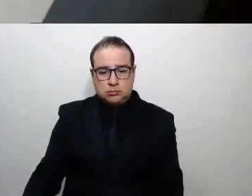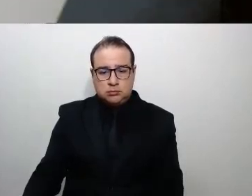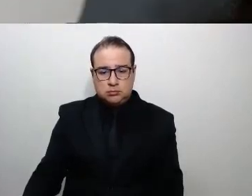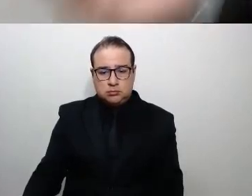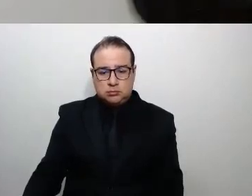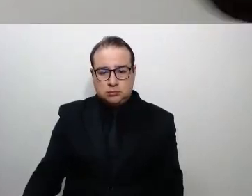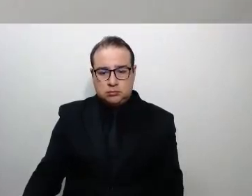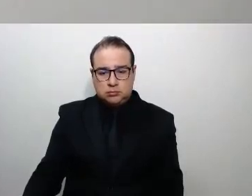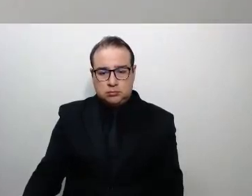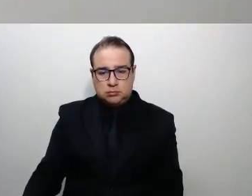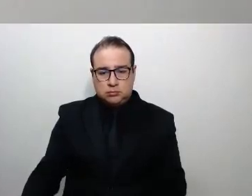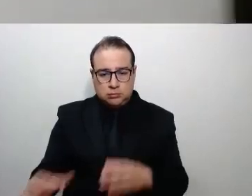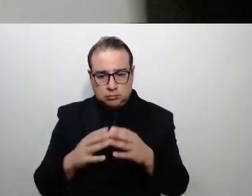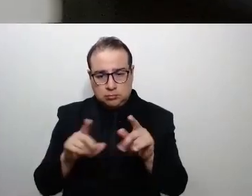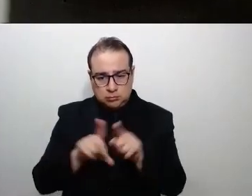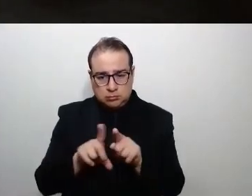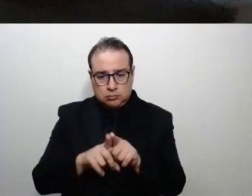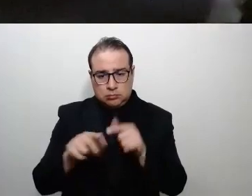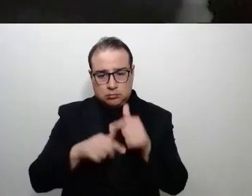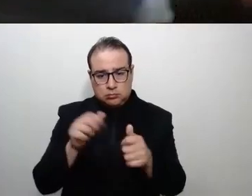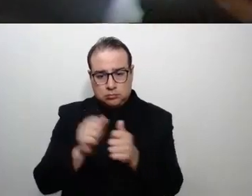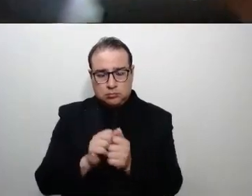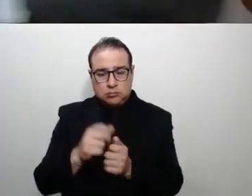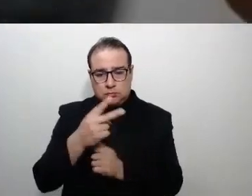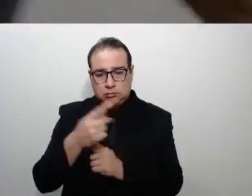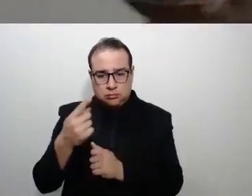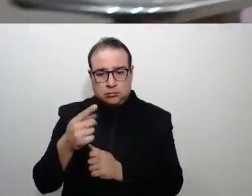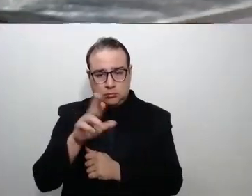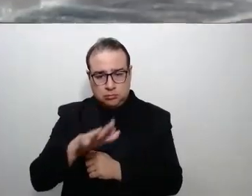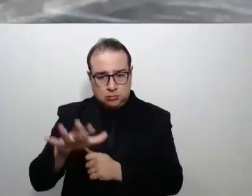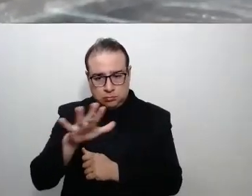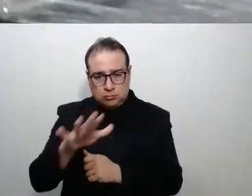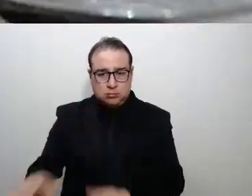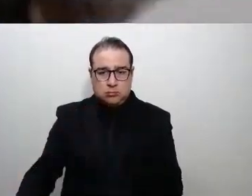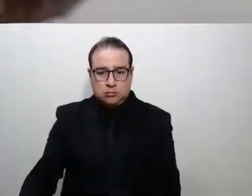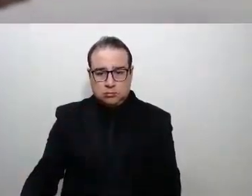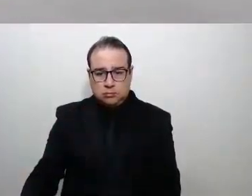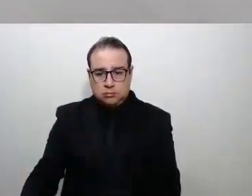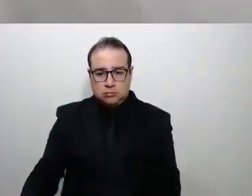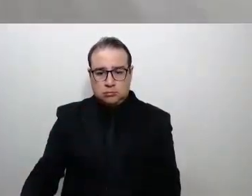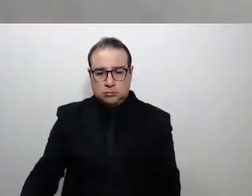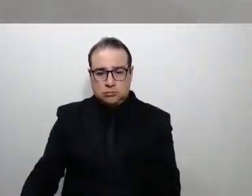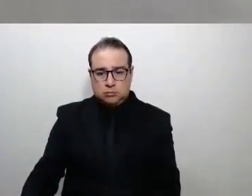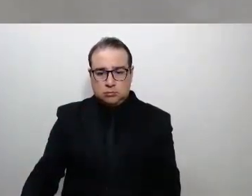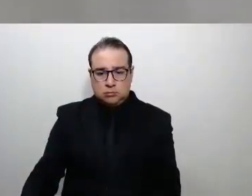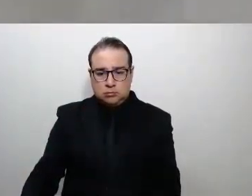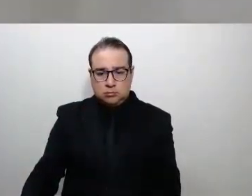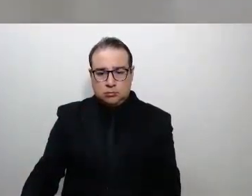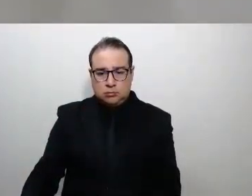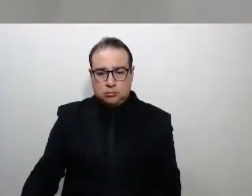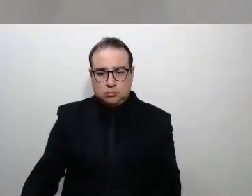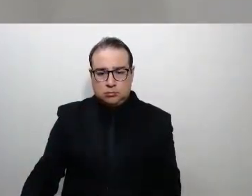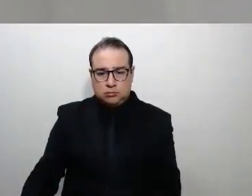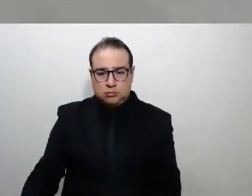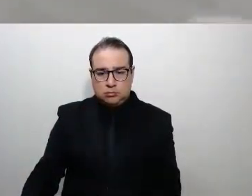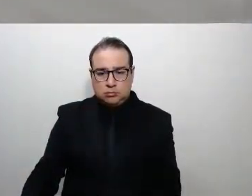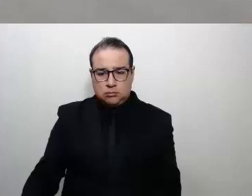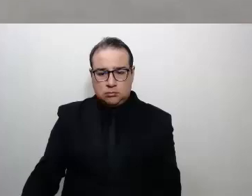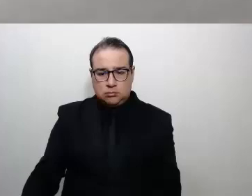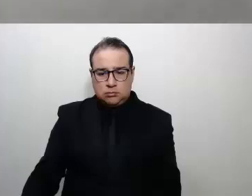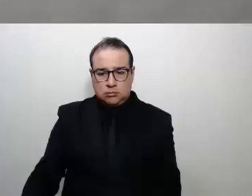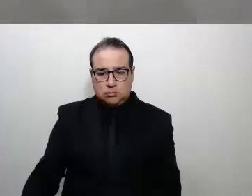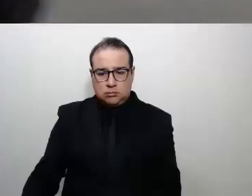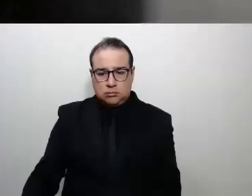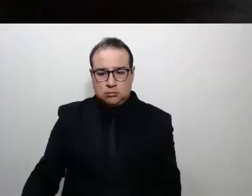Trabalho da vigésima primeira região Desembargador Edson Medeiros e